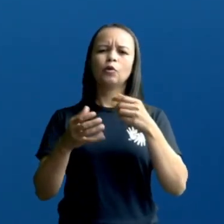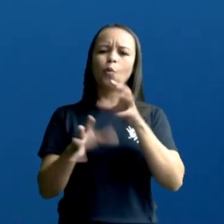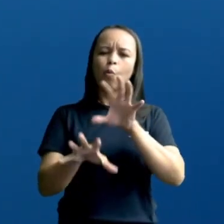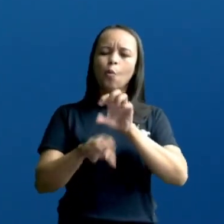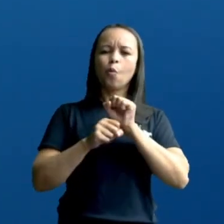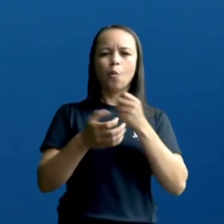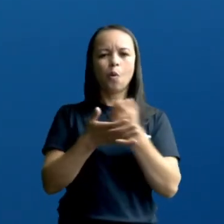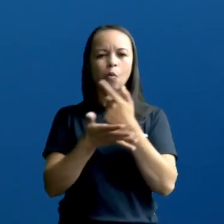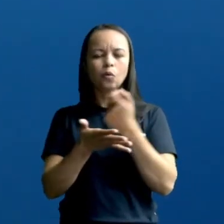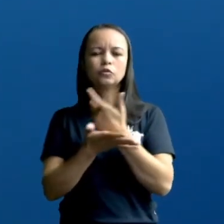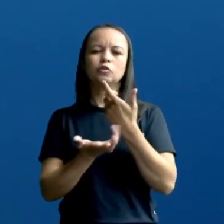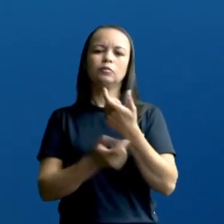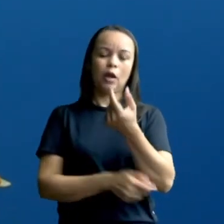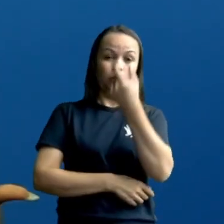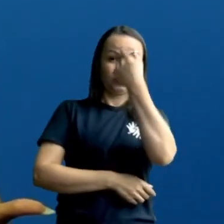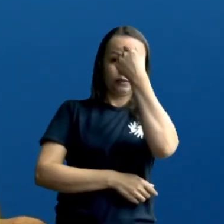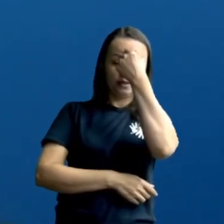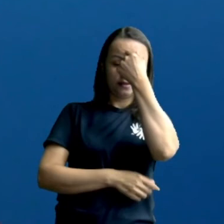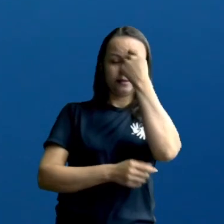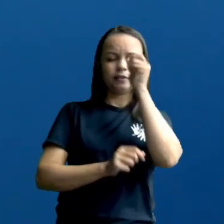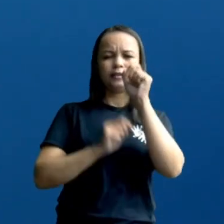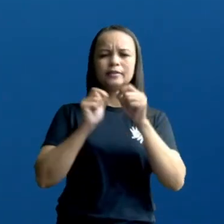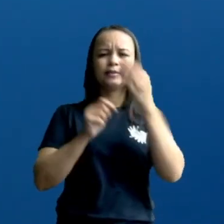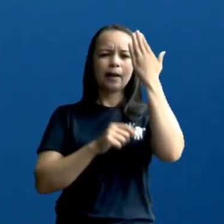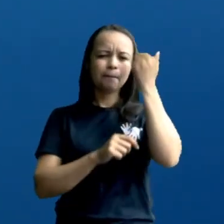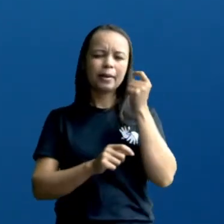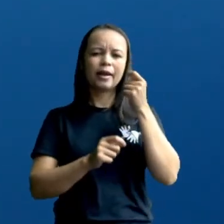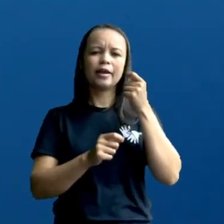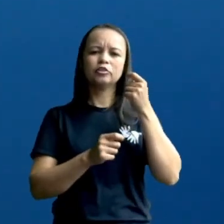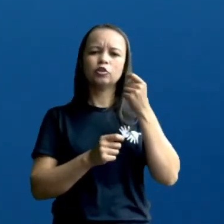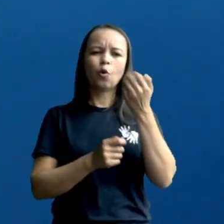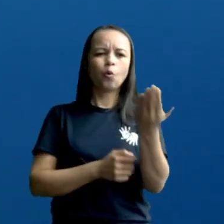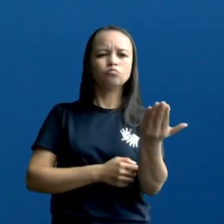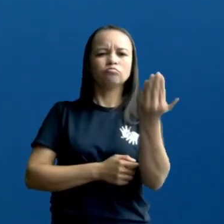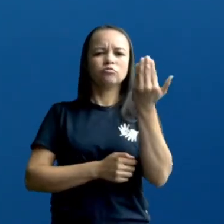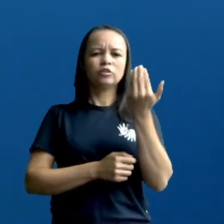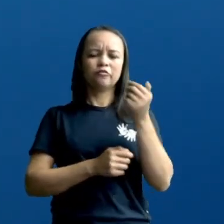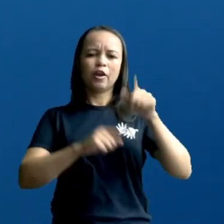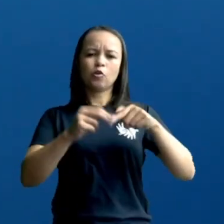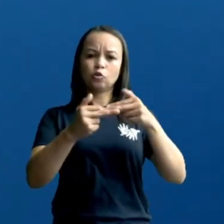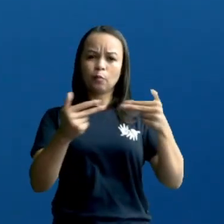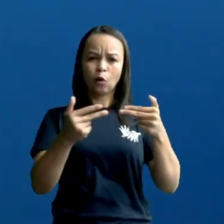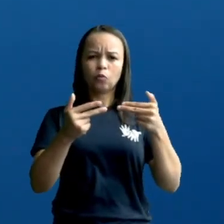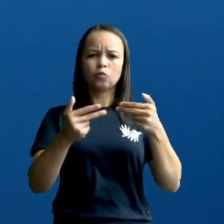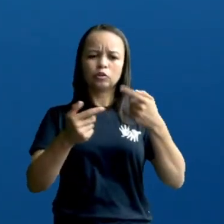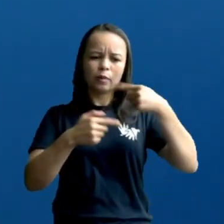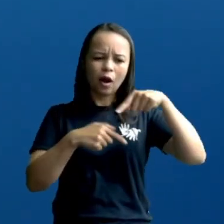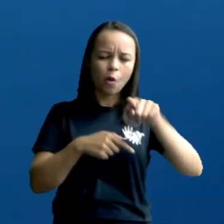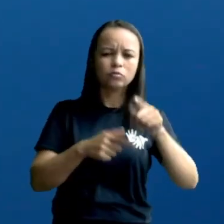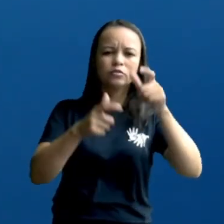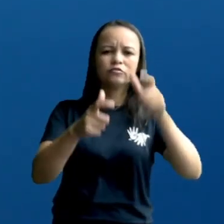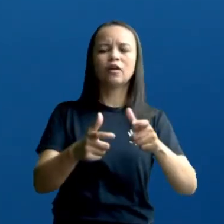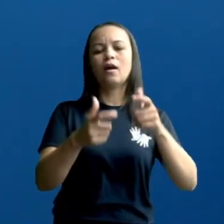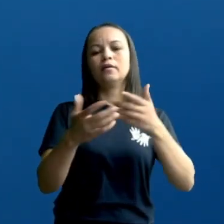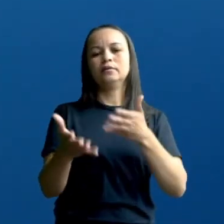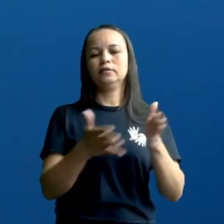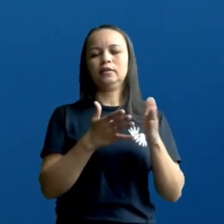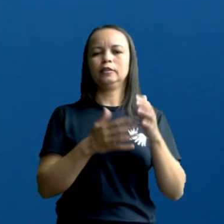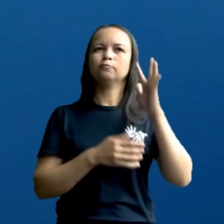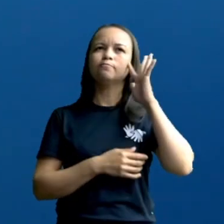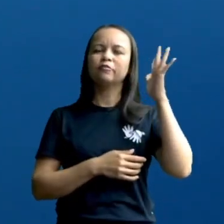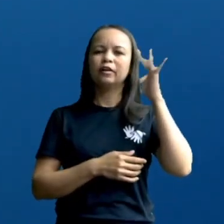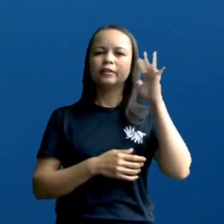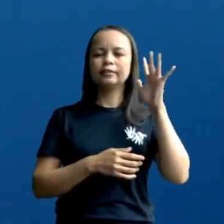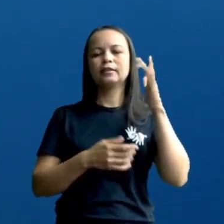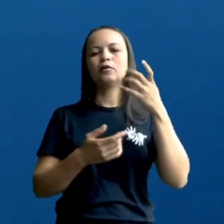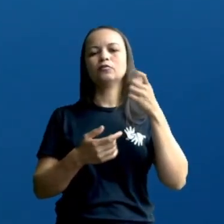que devemos ter de onde vem e para onde vai cada produto, certo? E ainda teve algumas reflexões sobre algumas